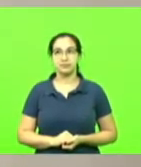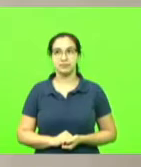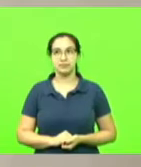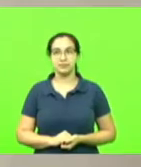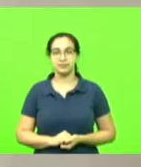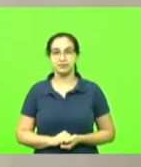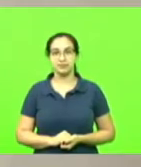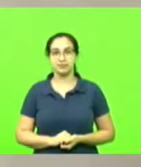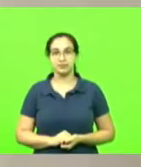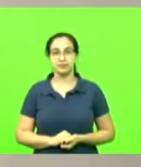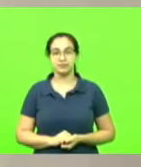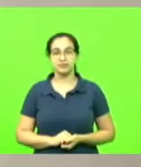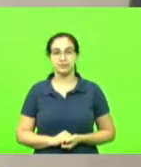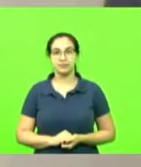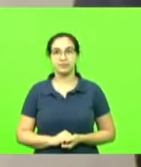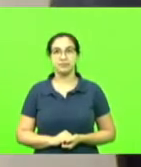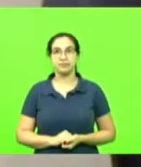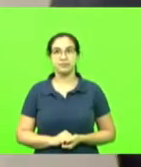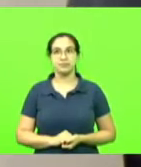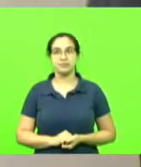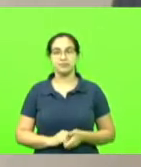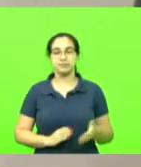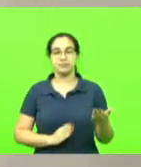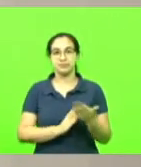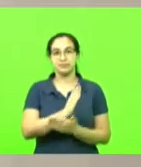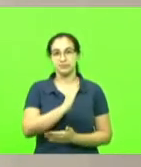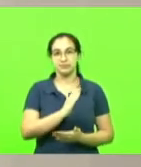Favorável à Comissão de Finanças e Tributação, aprovado.